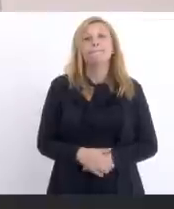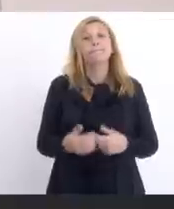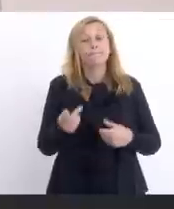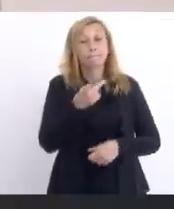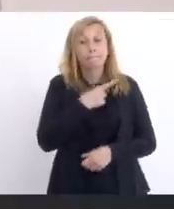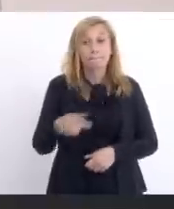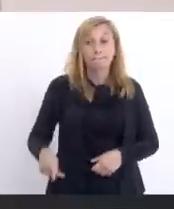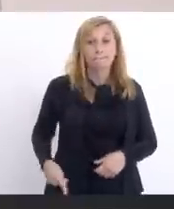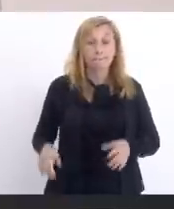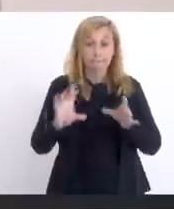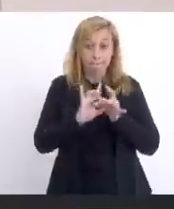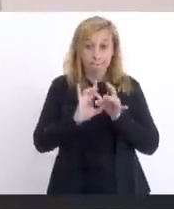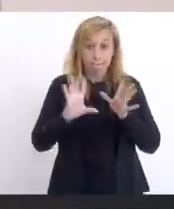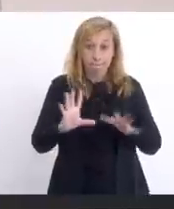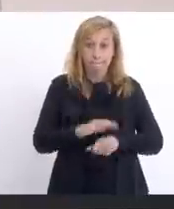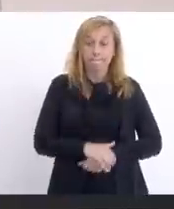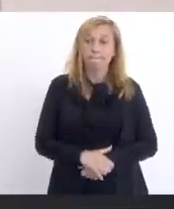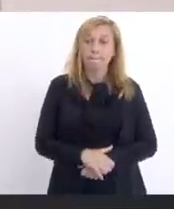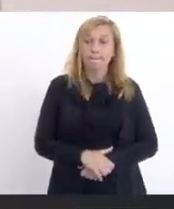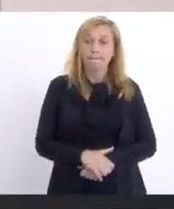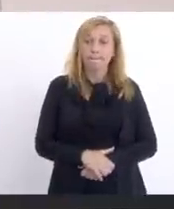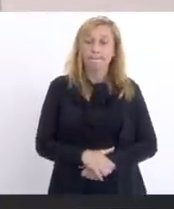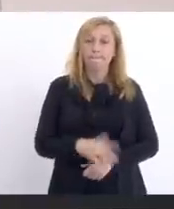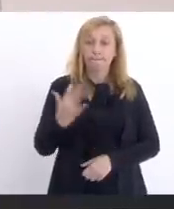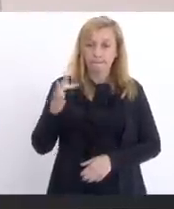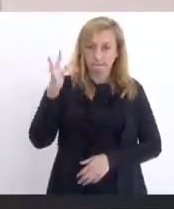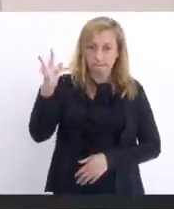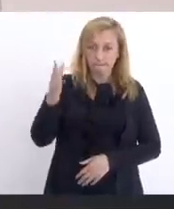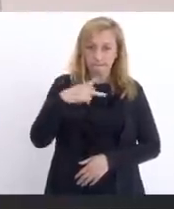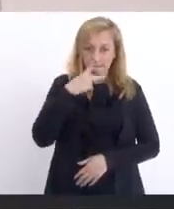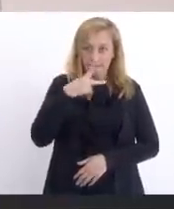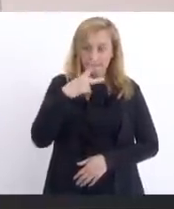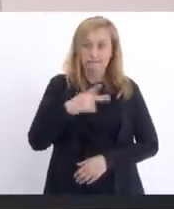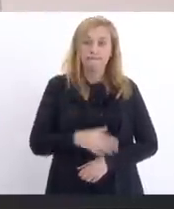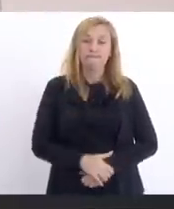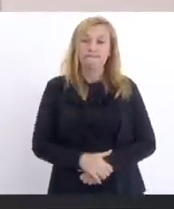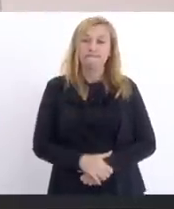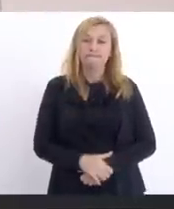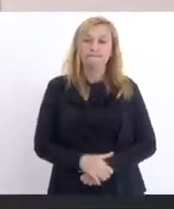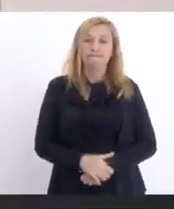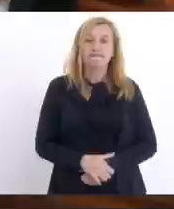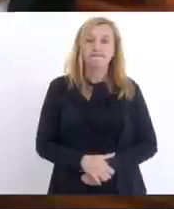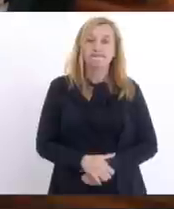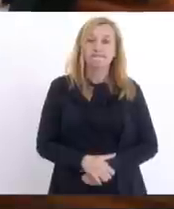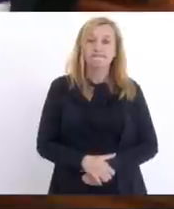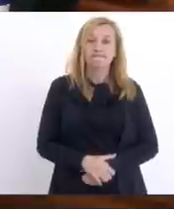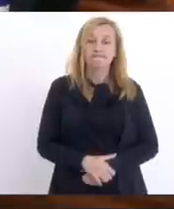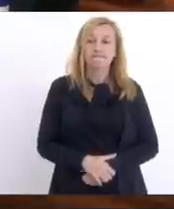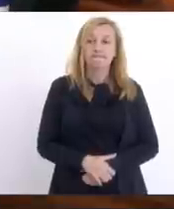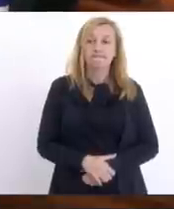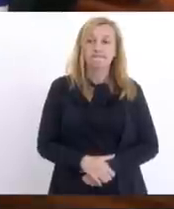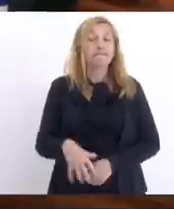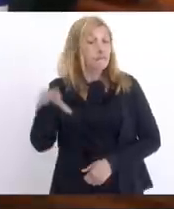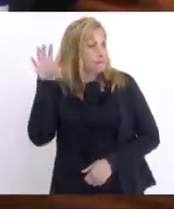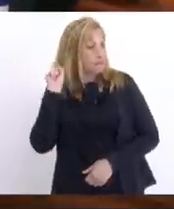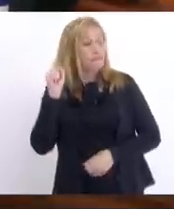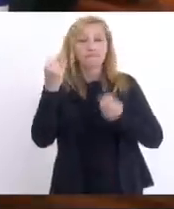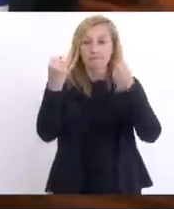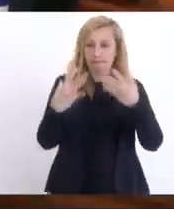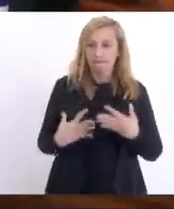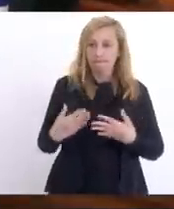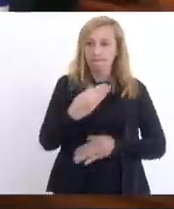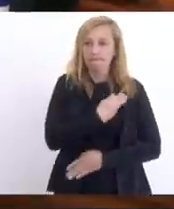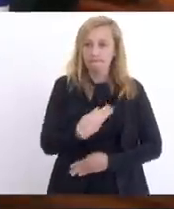Presidente democrático, serei breve. Olha, eu ouvi a explicação do